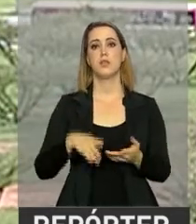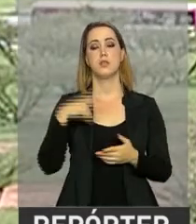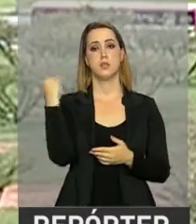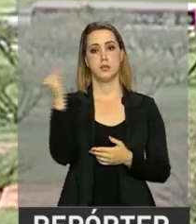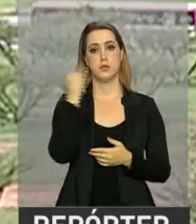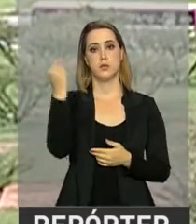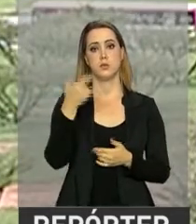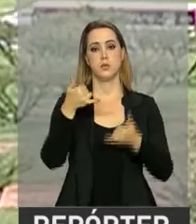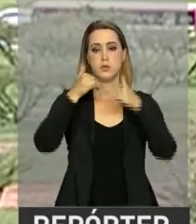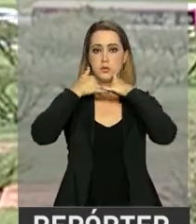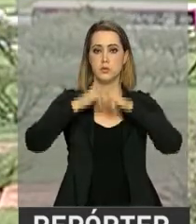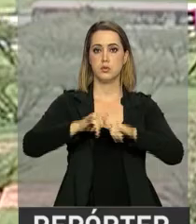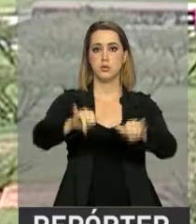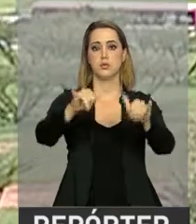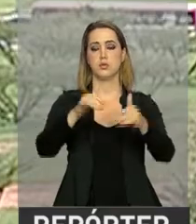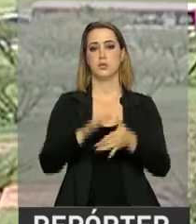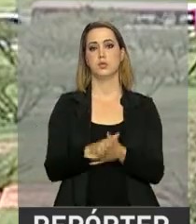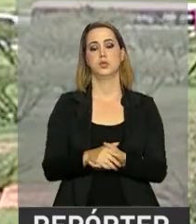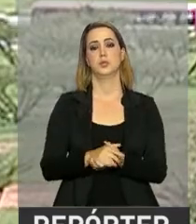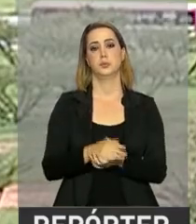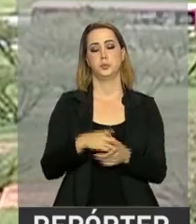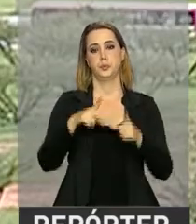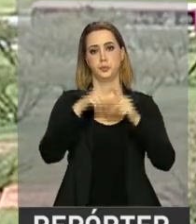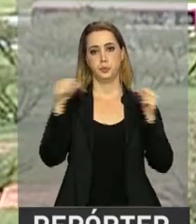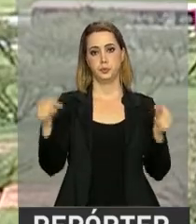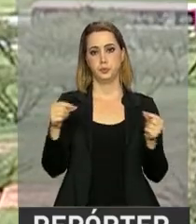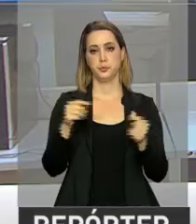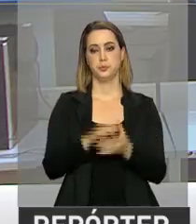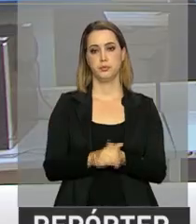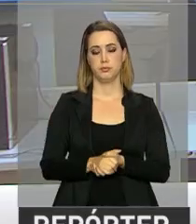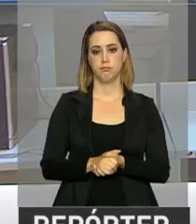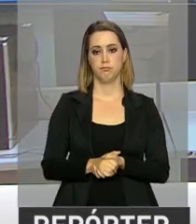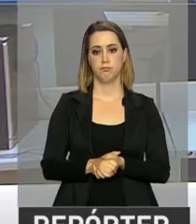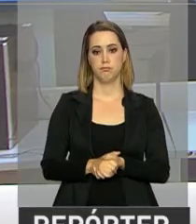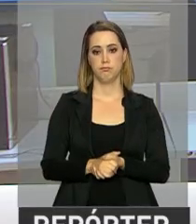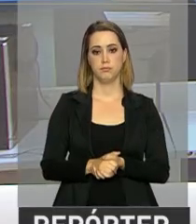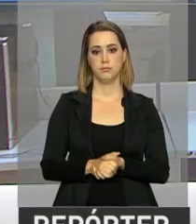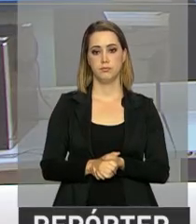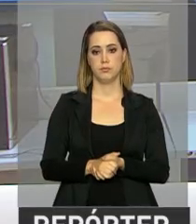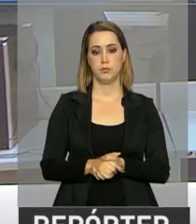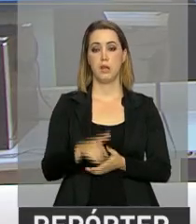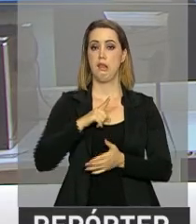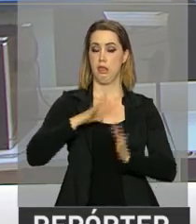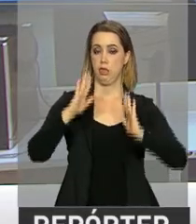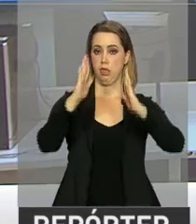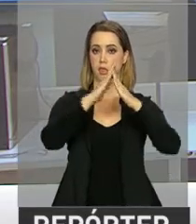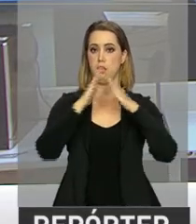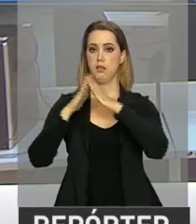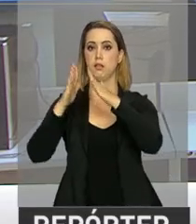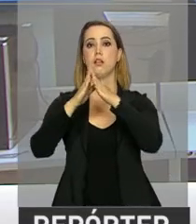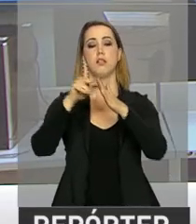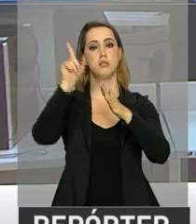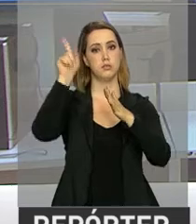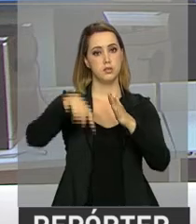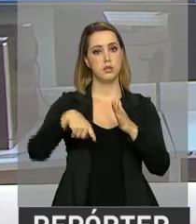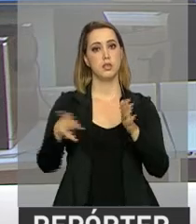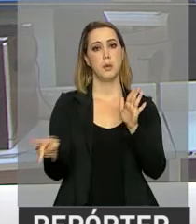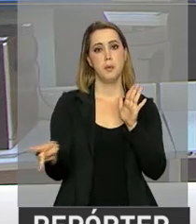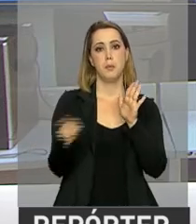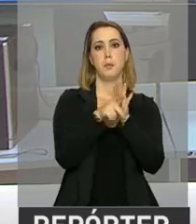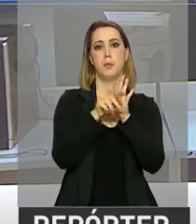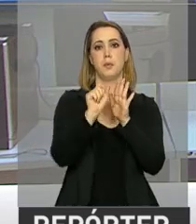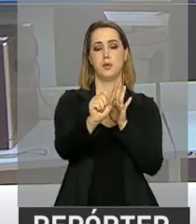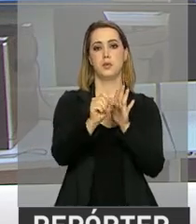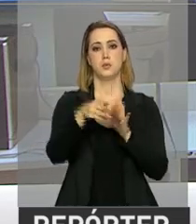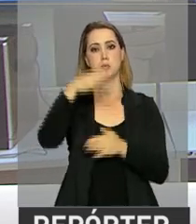de energia elétrica. De Brasília, Paola de Orte. Ter casa própria será uma realidade mais próxima dos